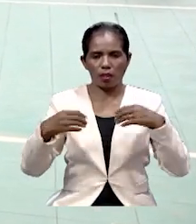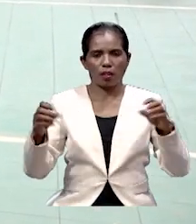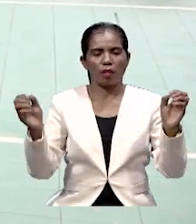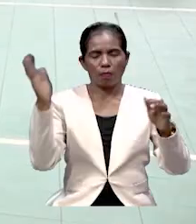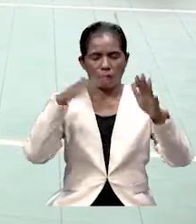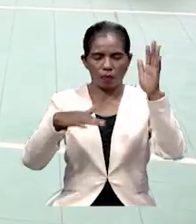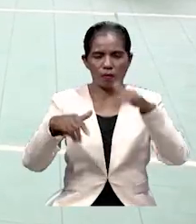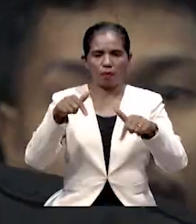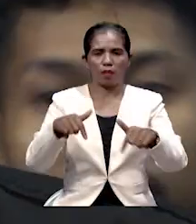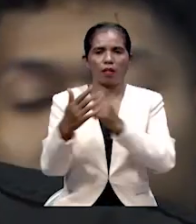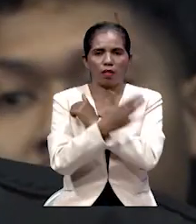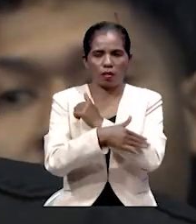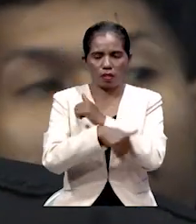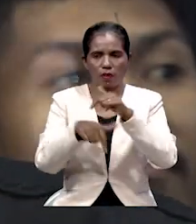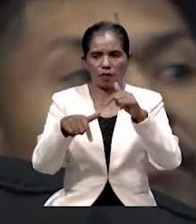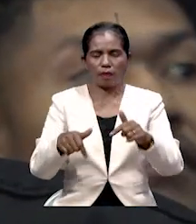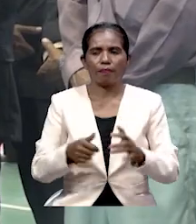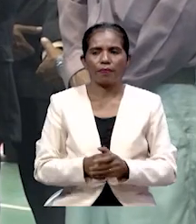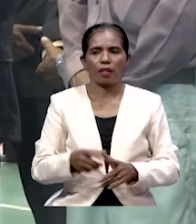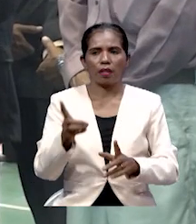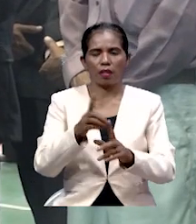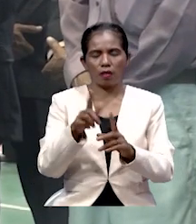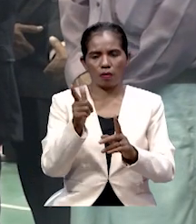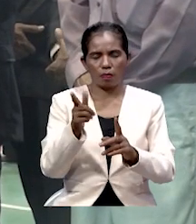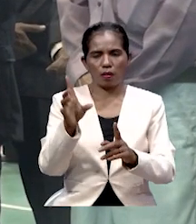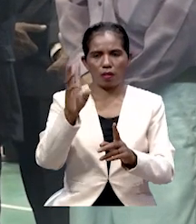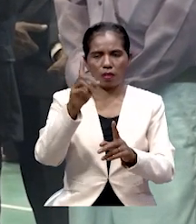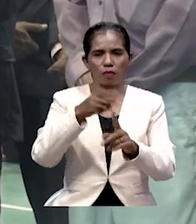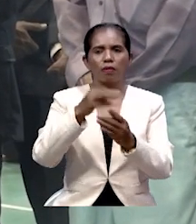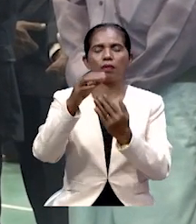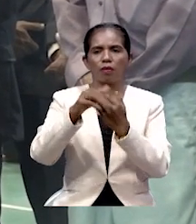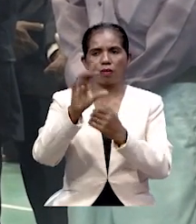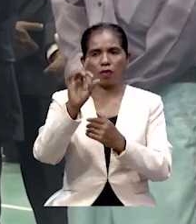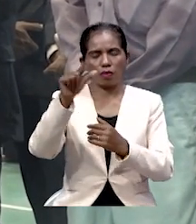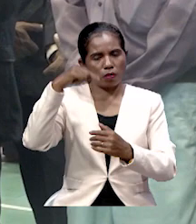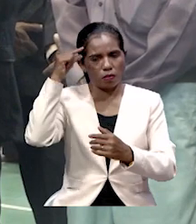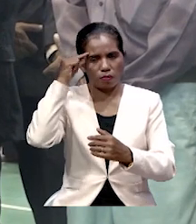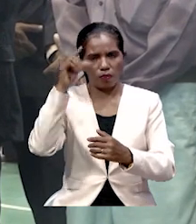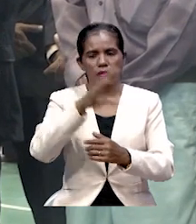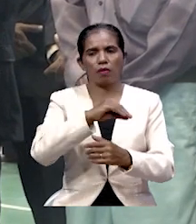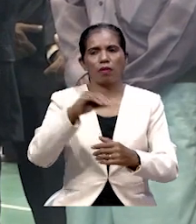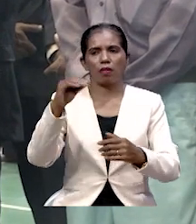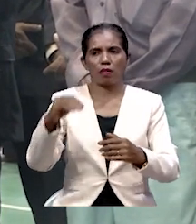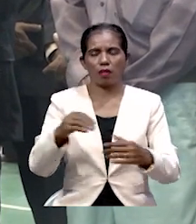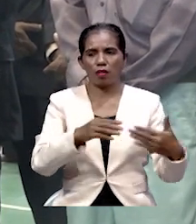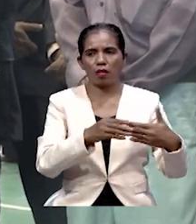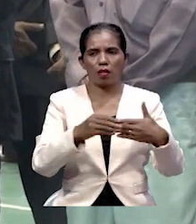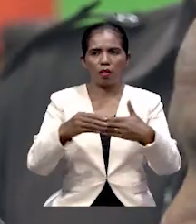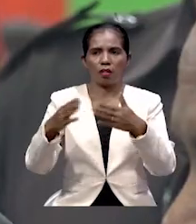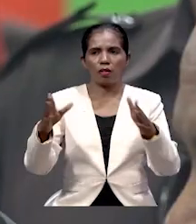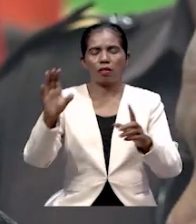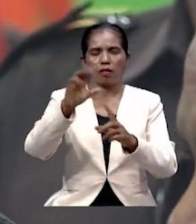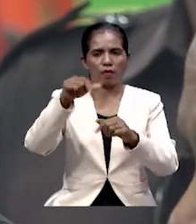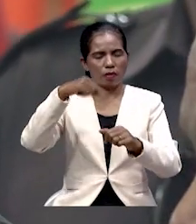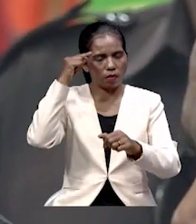e arailaran. No Ihaloron Rua Nulores em Nen Fulan Maio, oitavo governo constitucional, nebe lidera huzi chefe